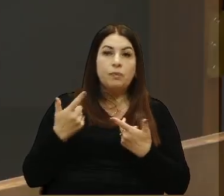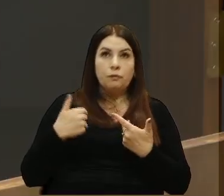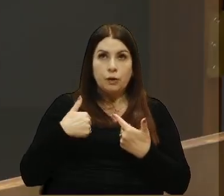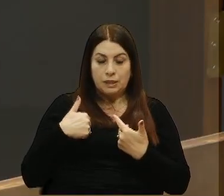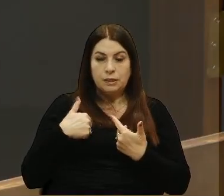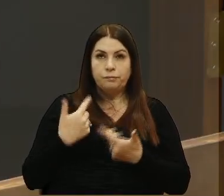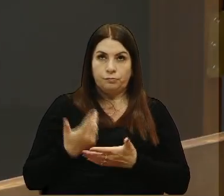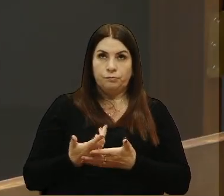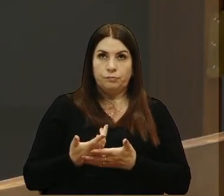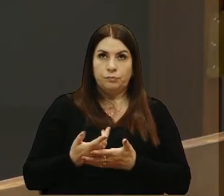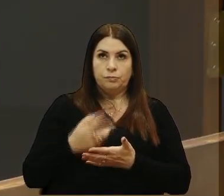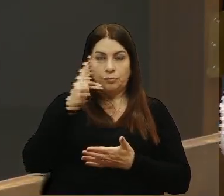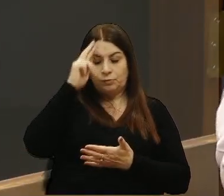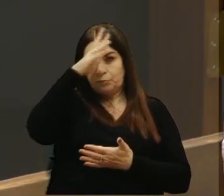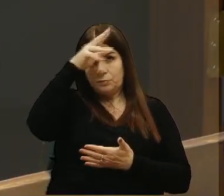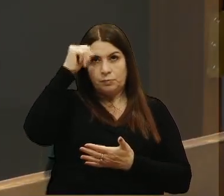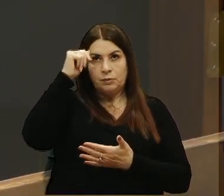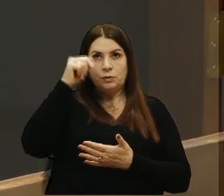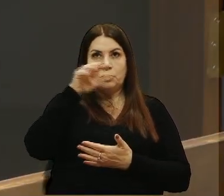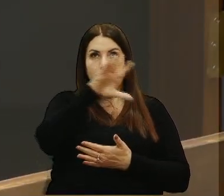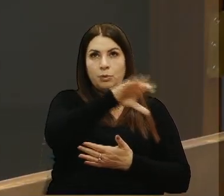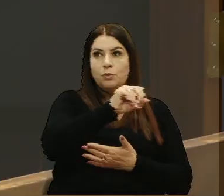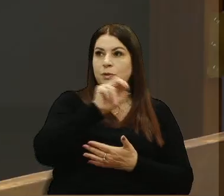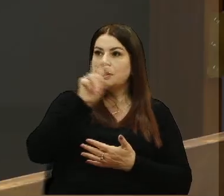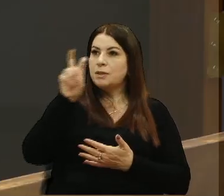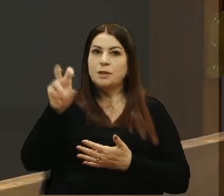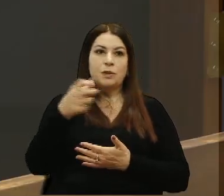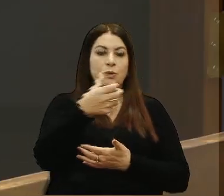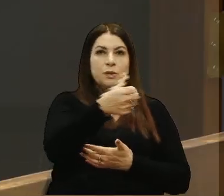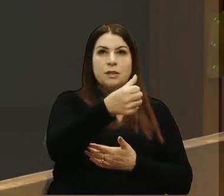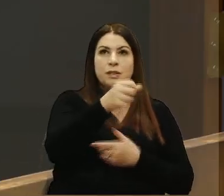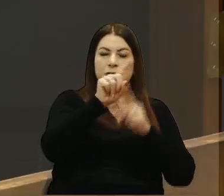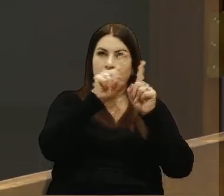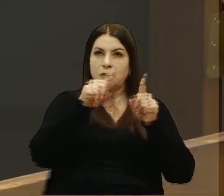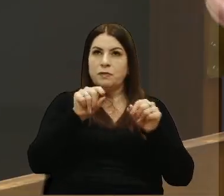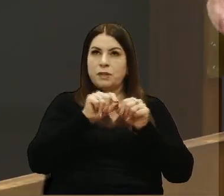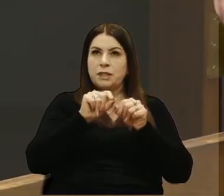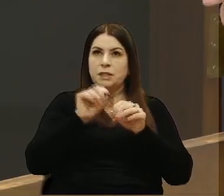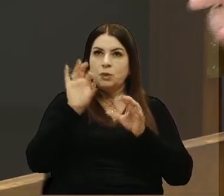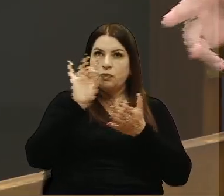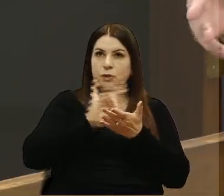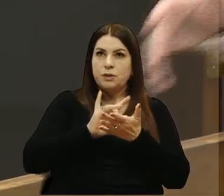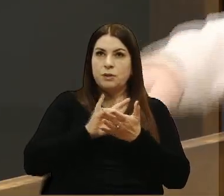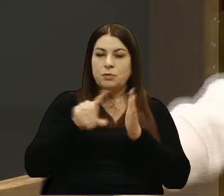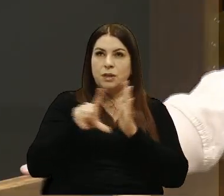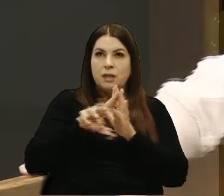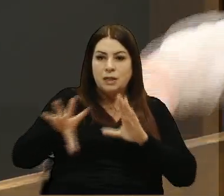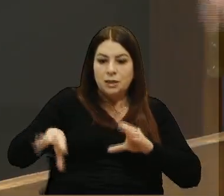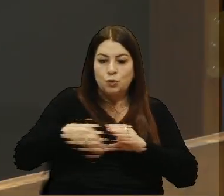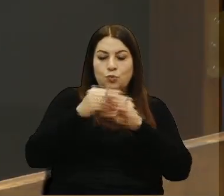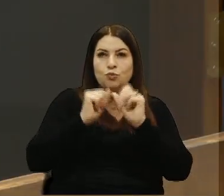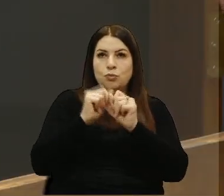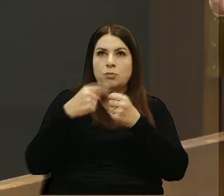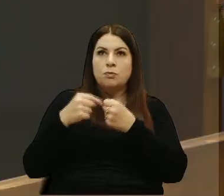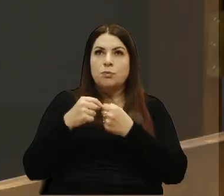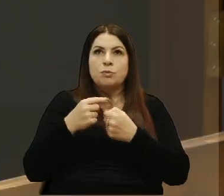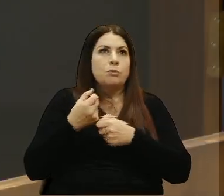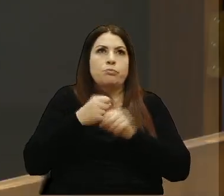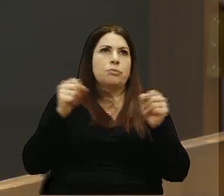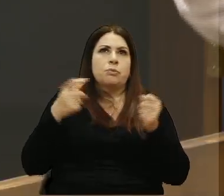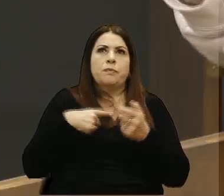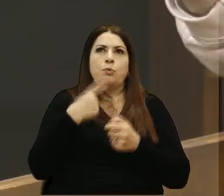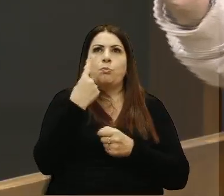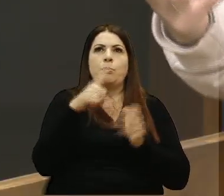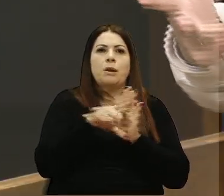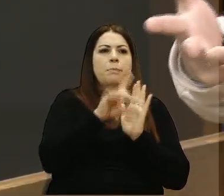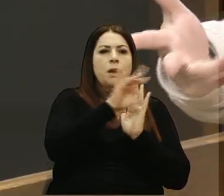eu, o prefeito, eu ia tirar 5, 6 servidores para que fizesse a consolidação das leis do município. Não é possível que o município tenha uma lei